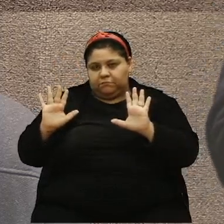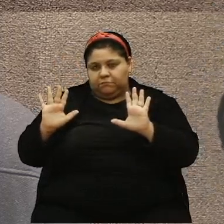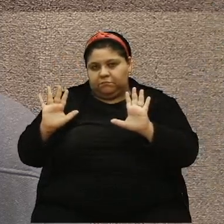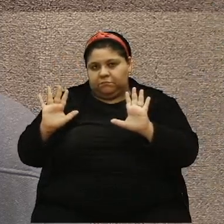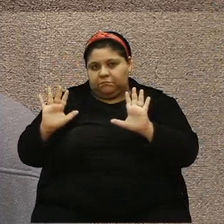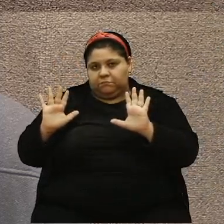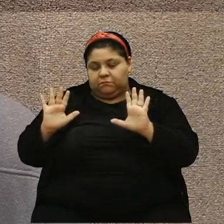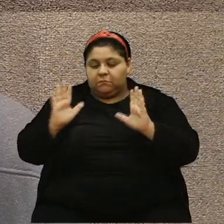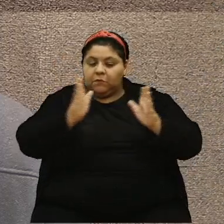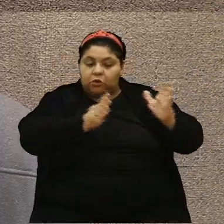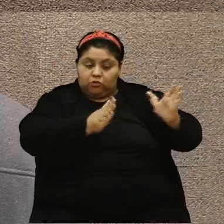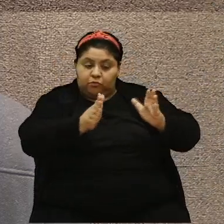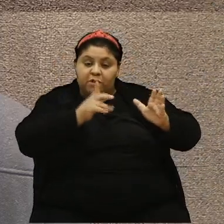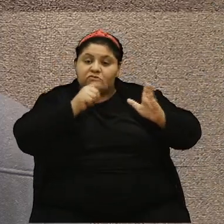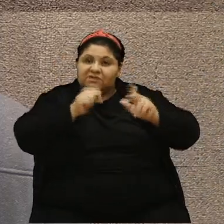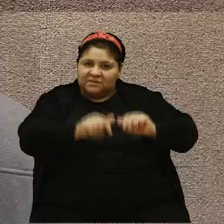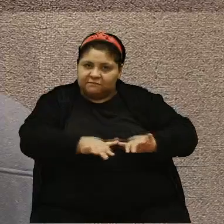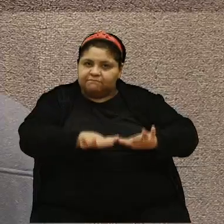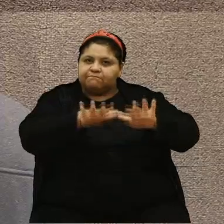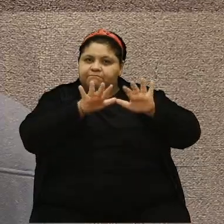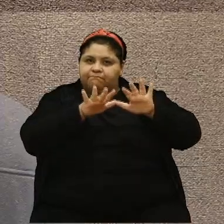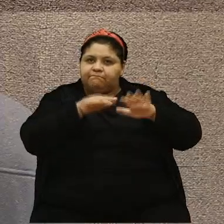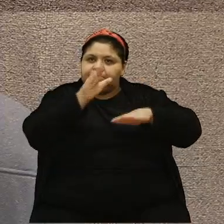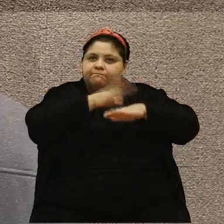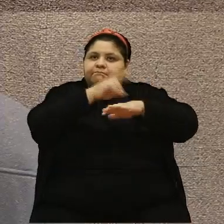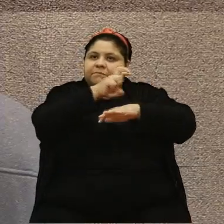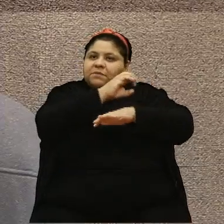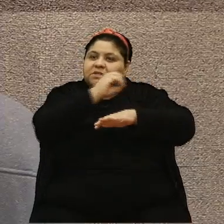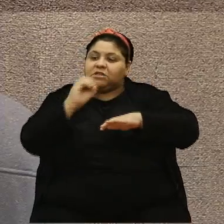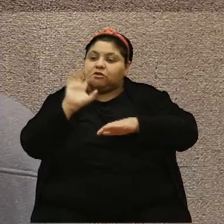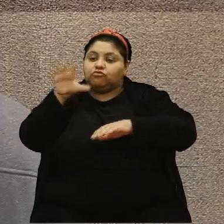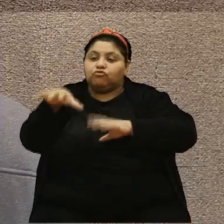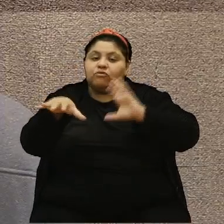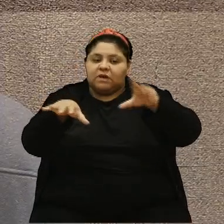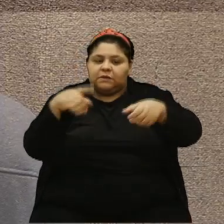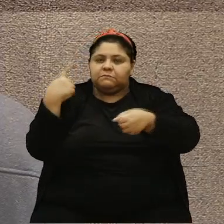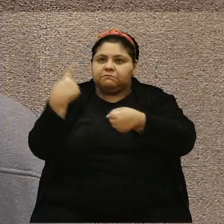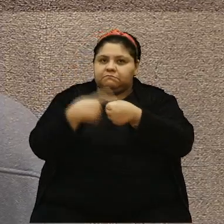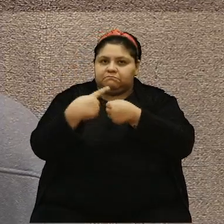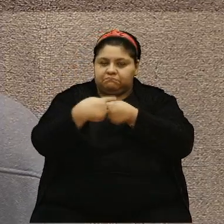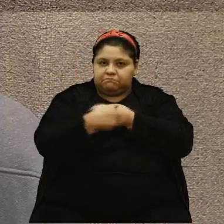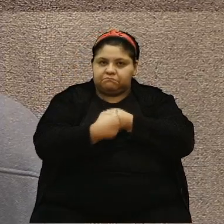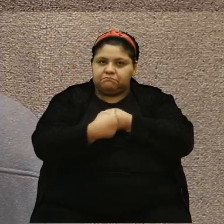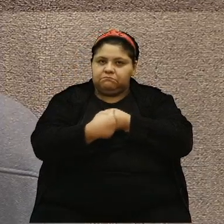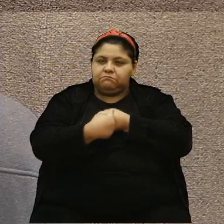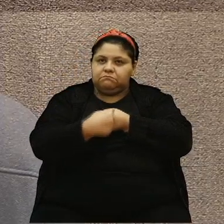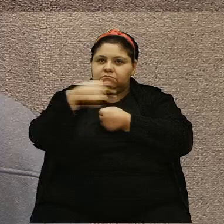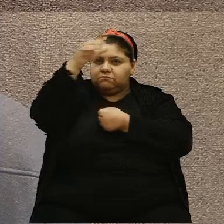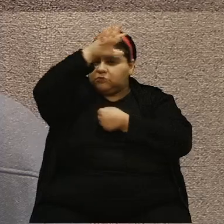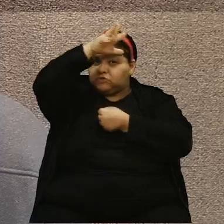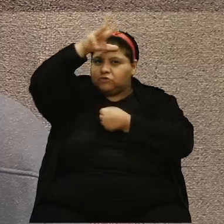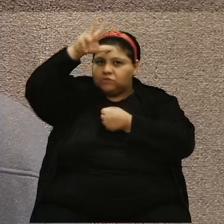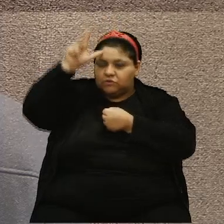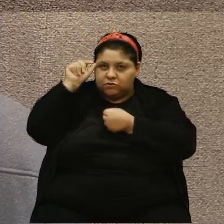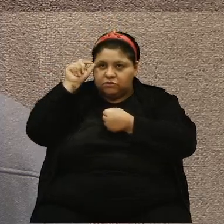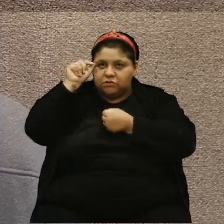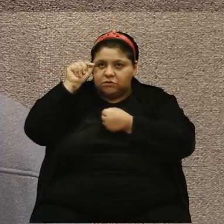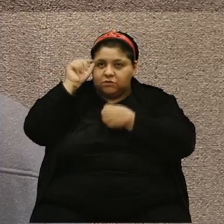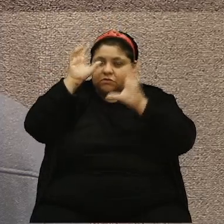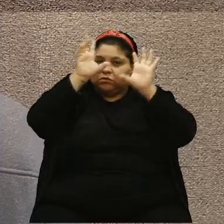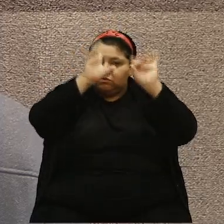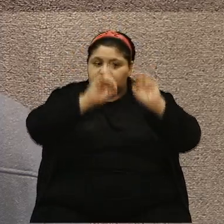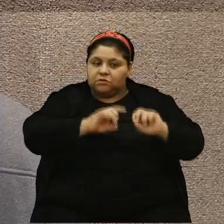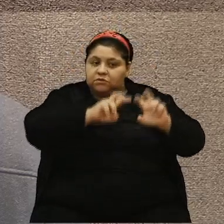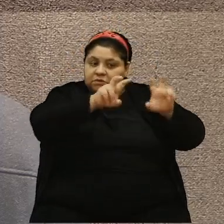do período das enchentes, mais de 500 pontos na cidade e no município, né? Especialmente na área no